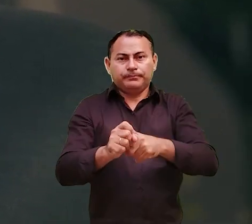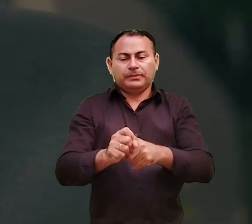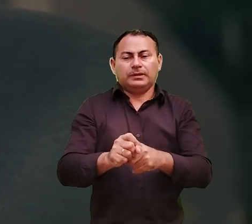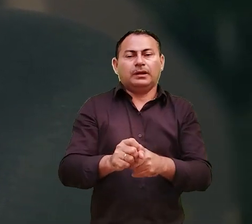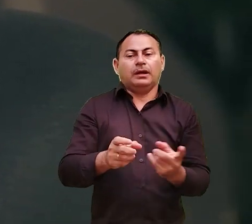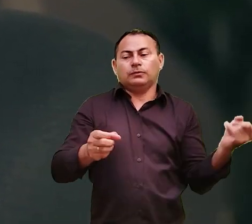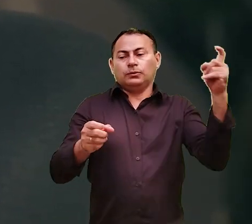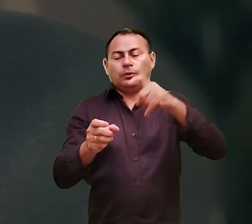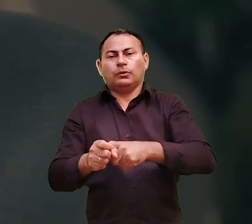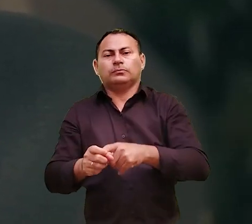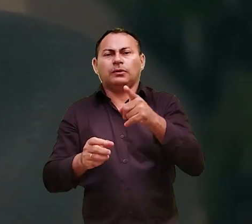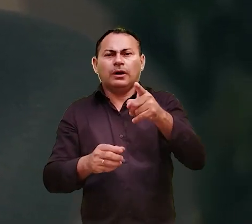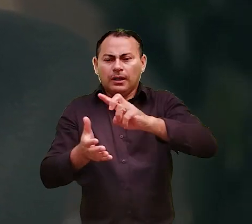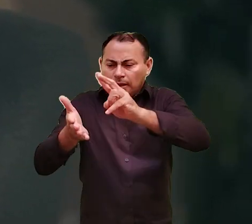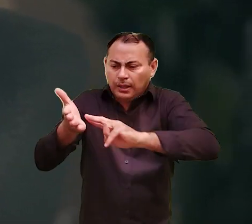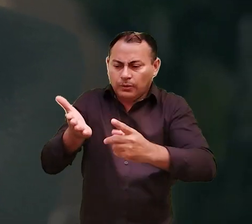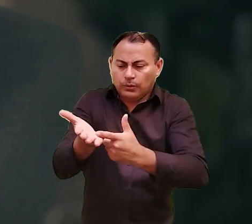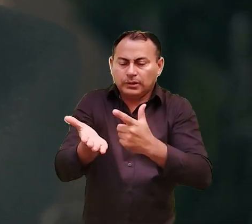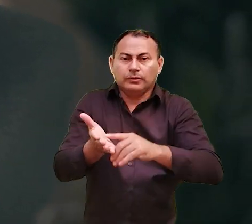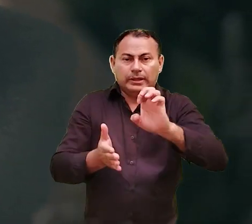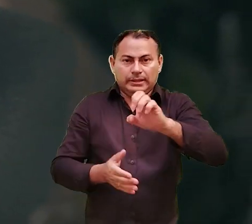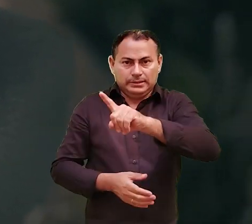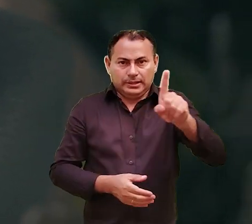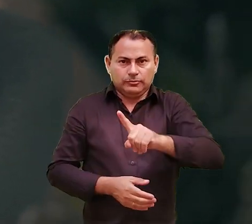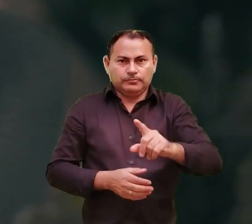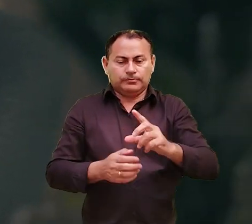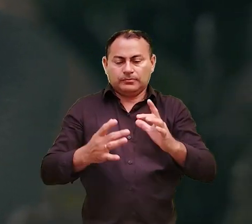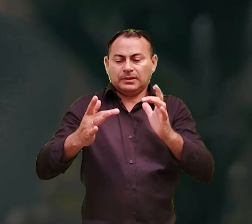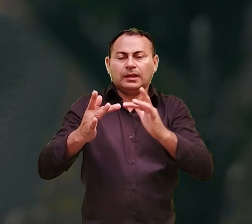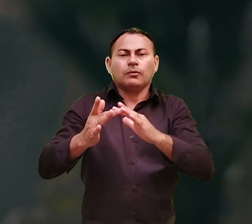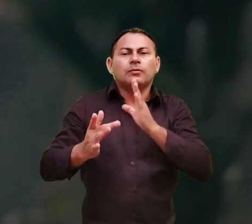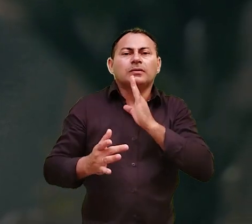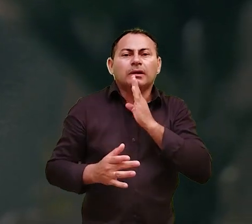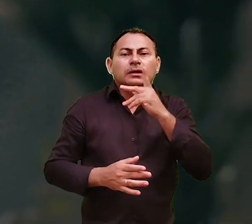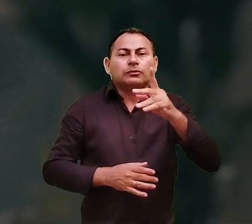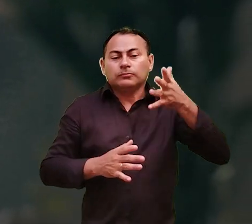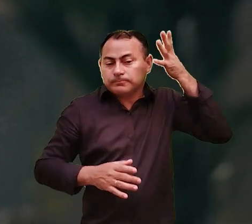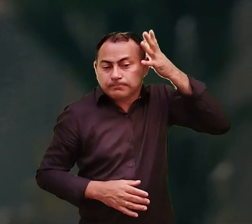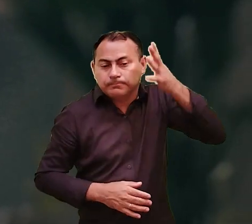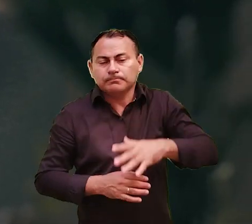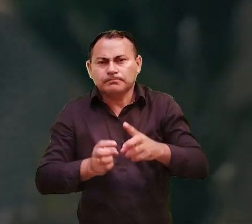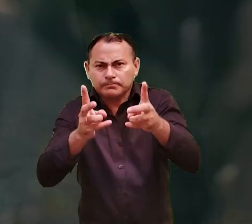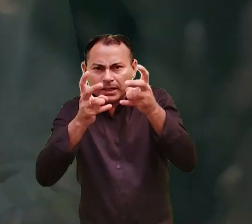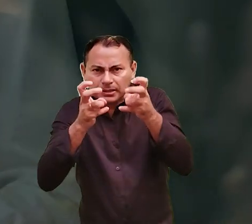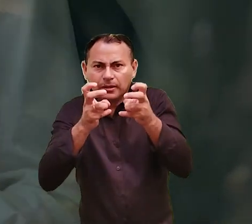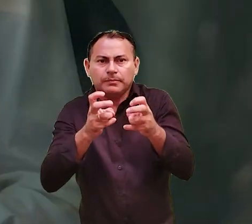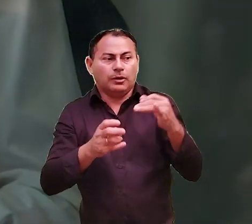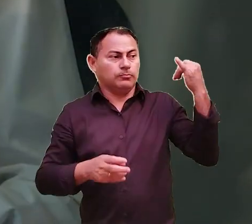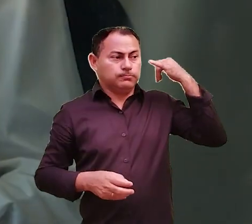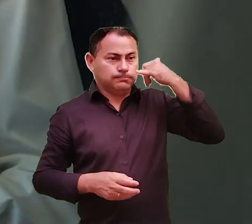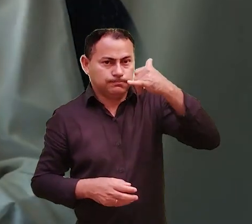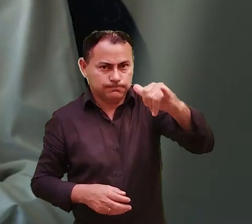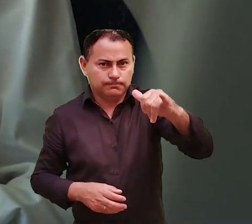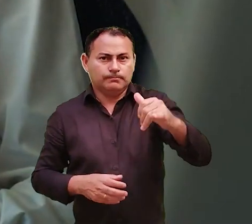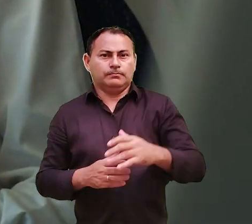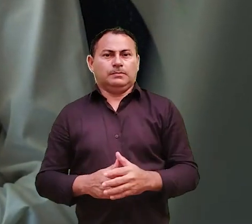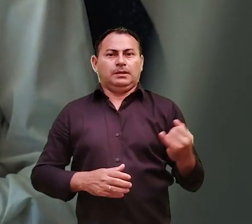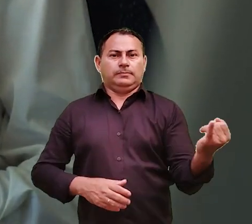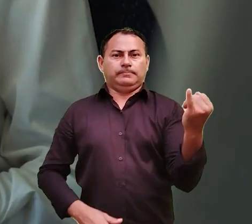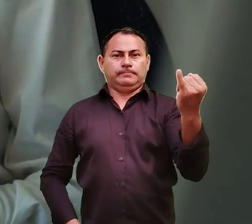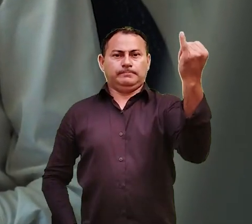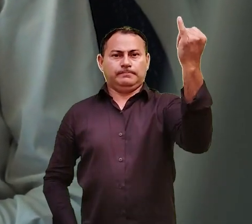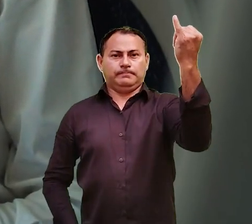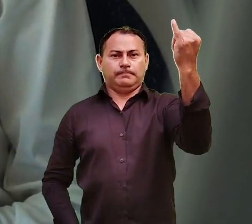o retorno deste cativeiro. Quando você lê o livro de Ezequiel e se familiariza com sua pregação, percebe que ele é um